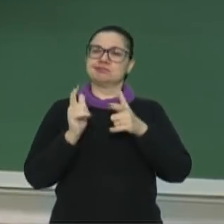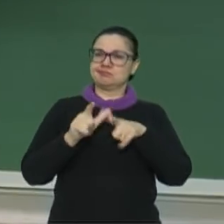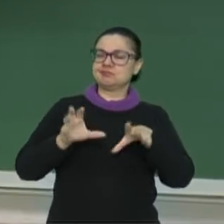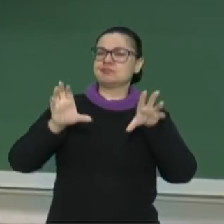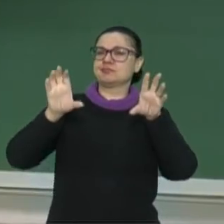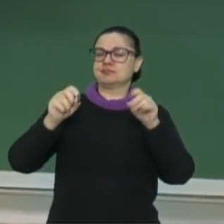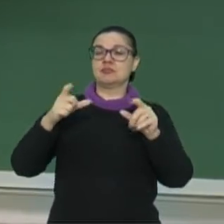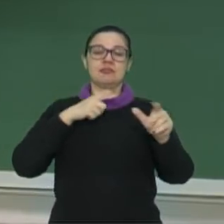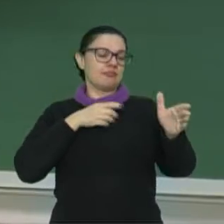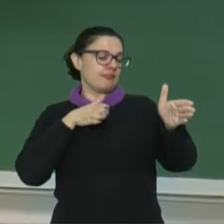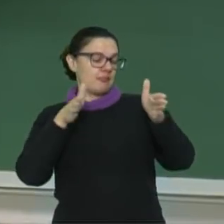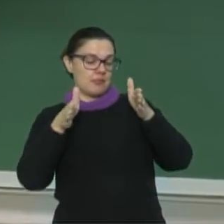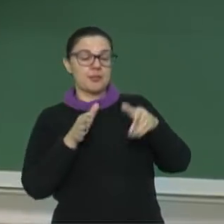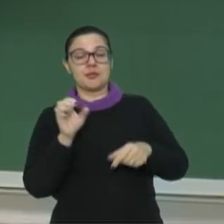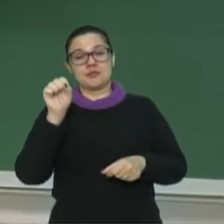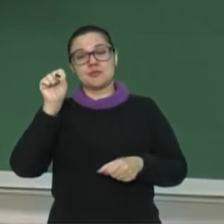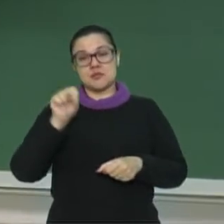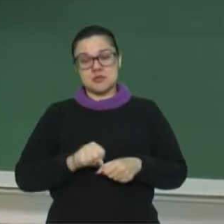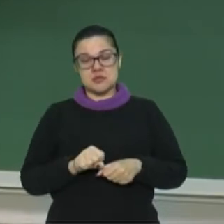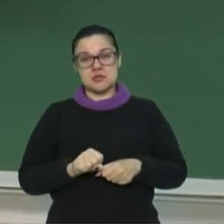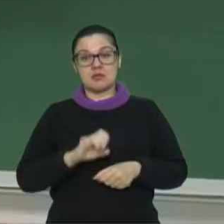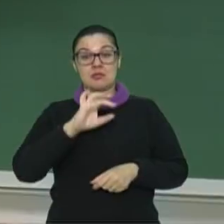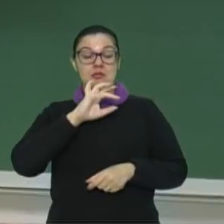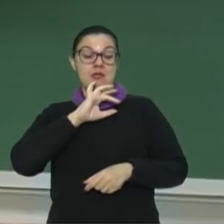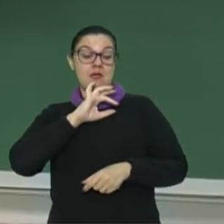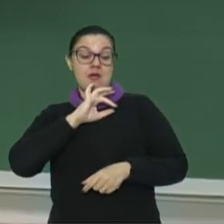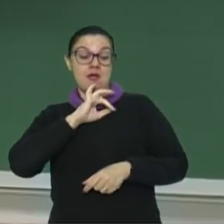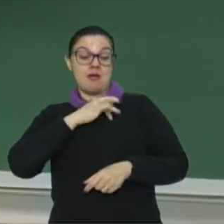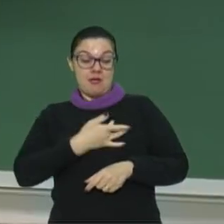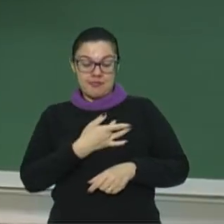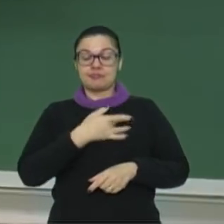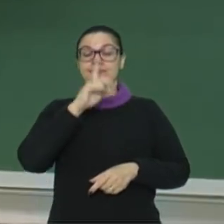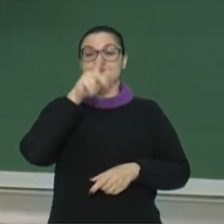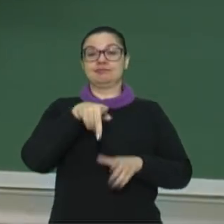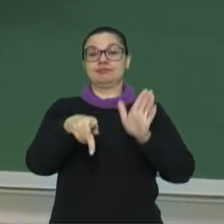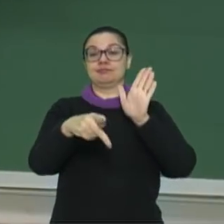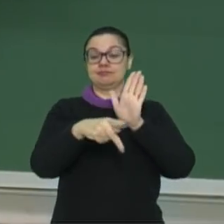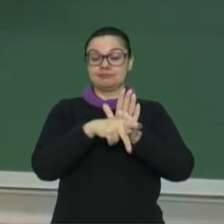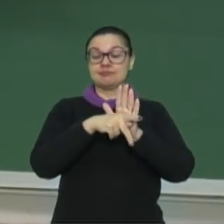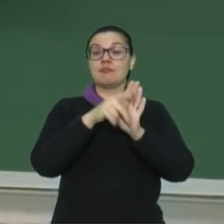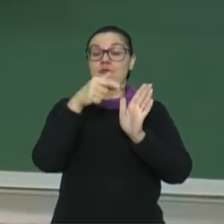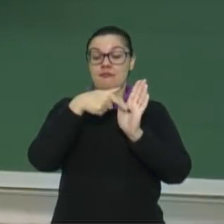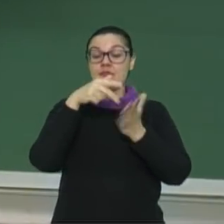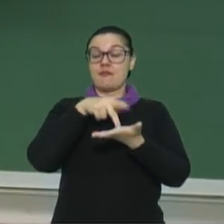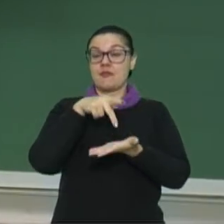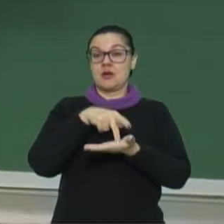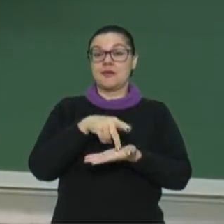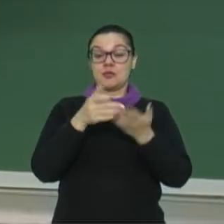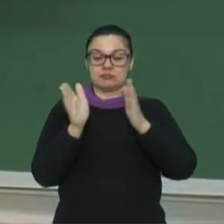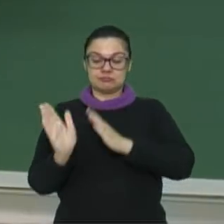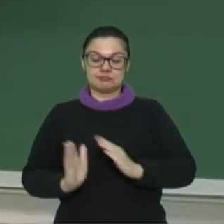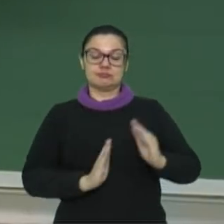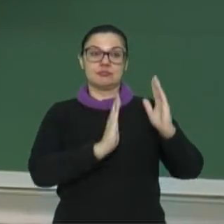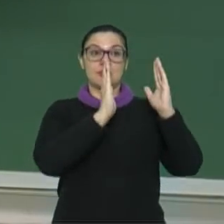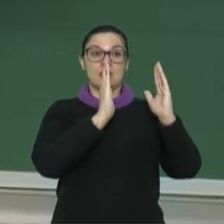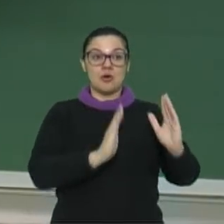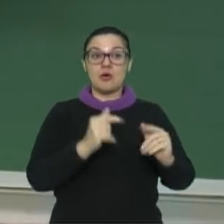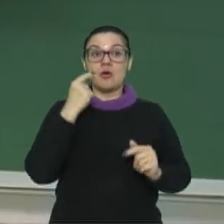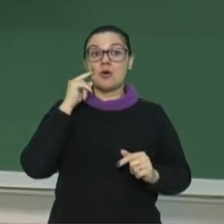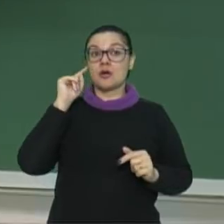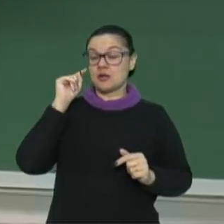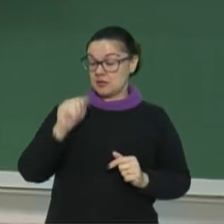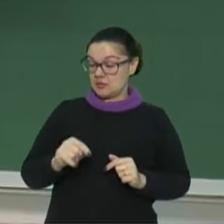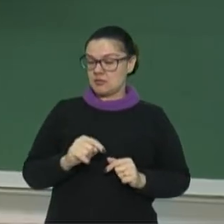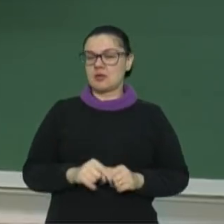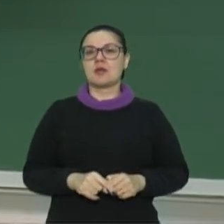claro, há momentos em que sim, a vítima ela é legítima. E aí ela traz esse outro lado da vítima, né? Quando ela diz, ó,